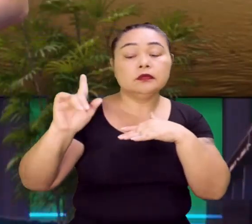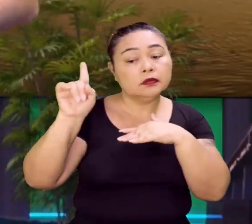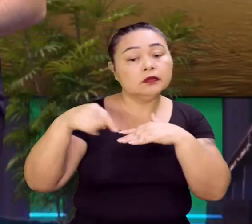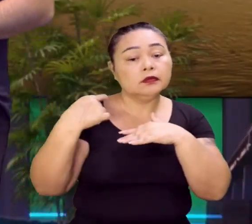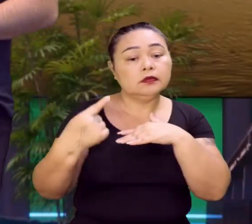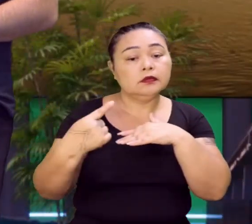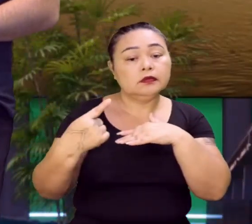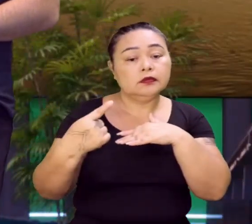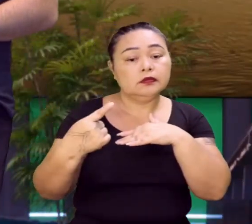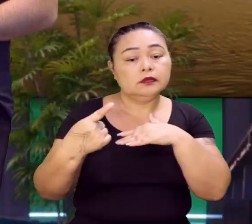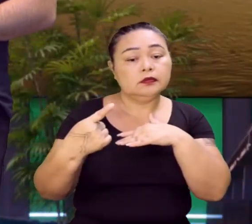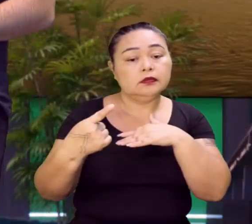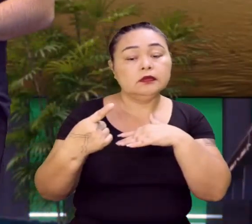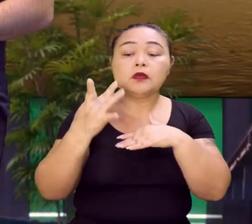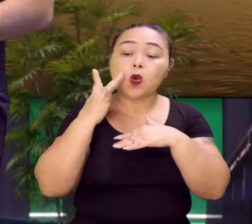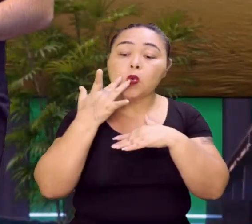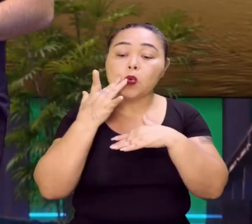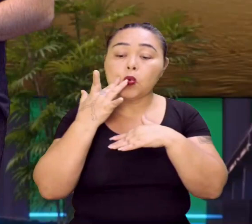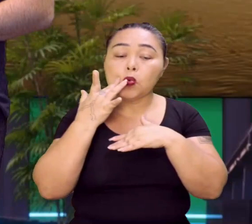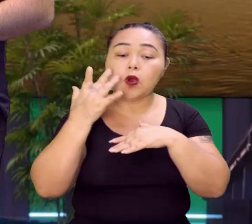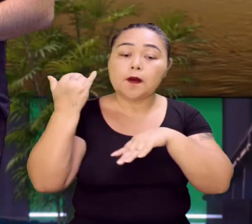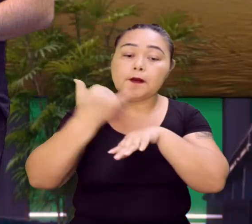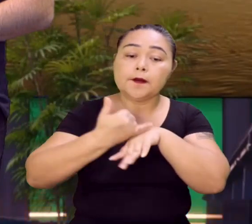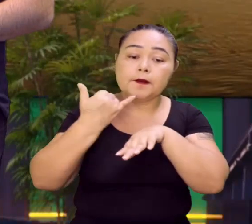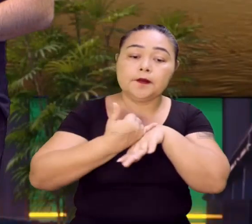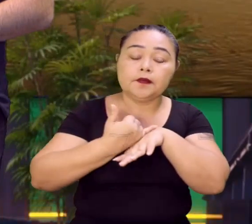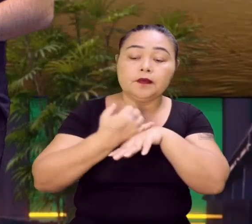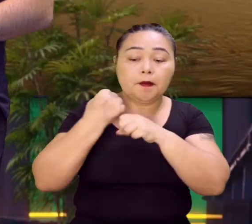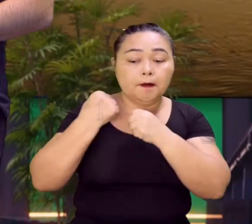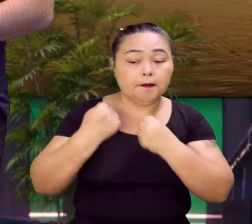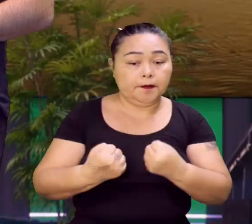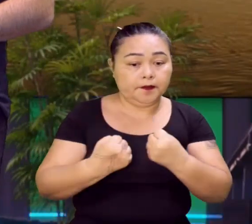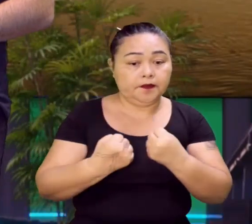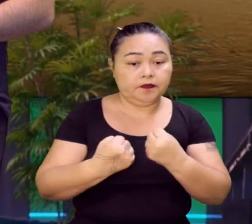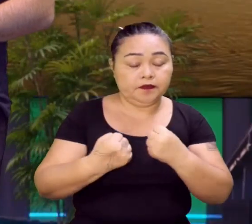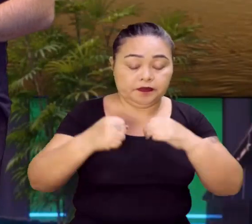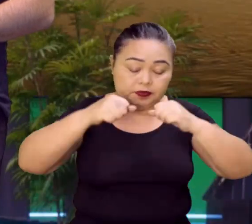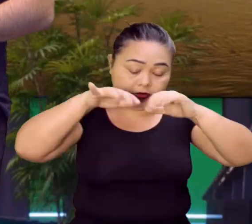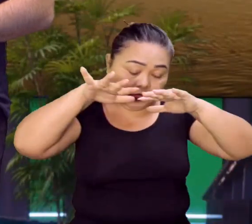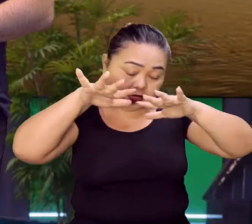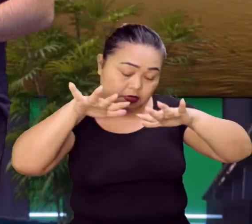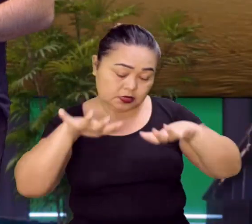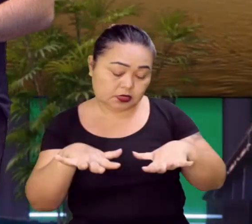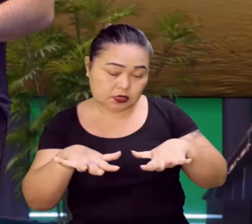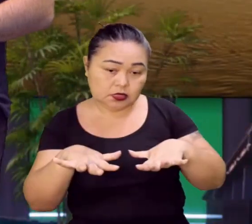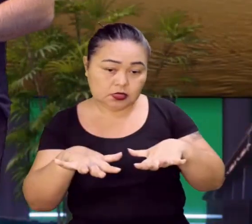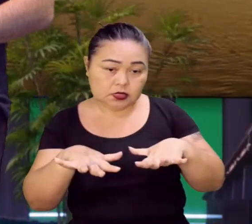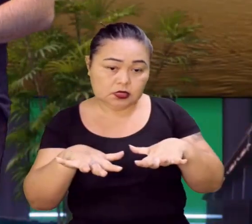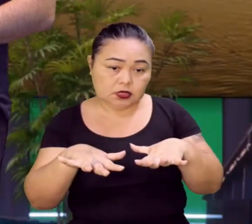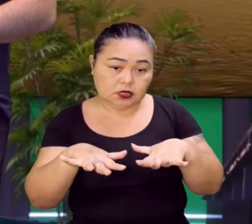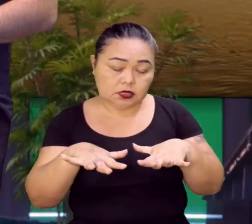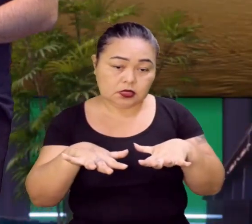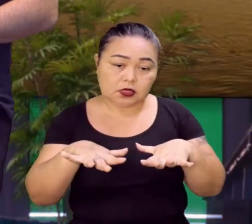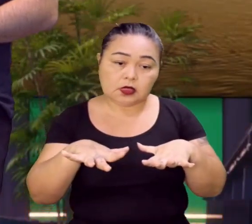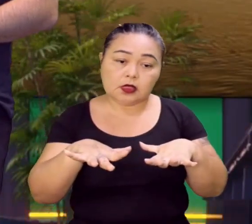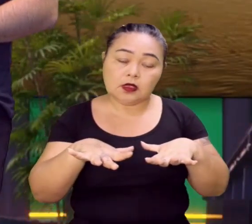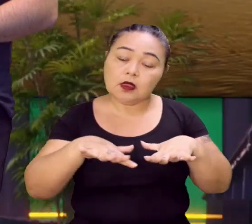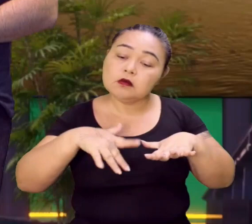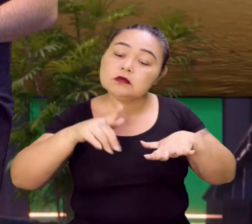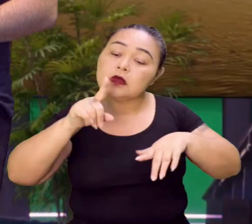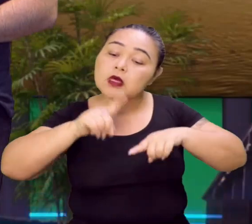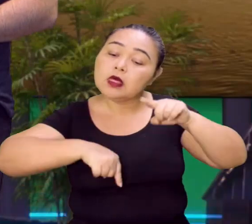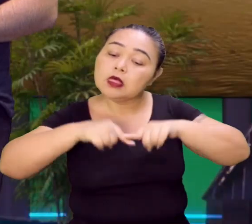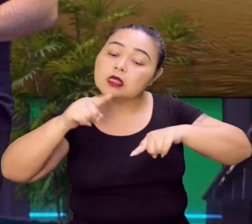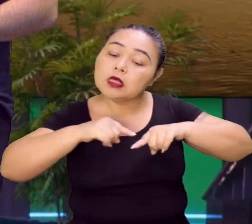detalhe, ouro, metal pesado. Então, exatamente, ele decanta e as outras